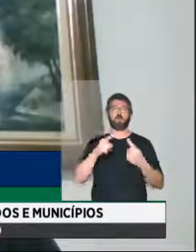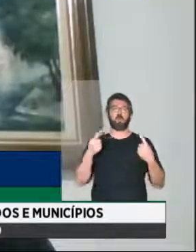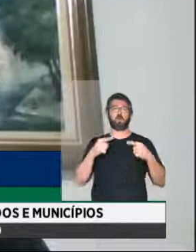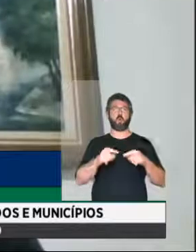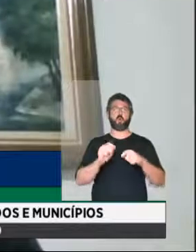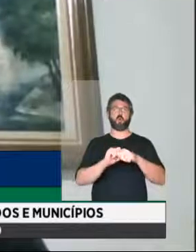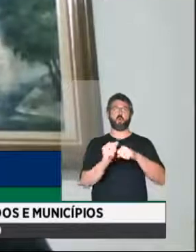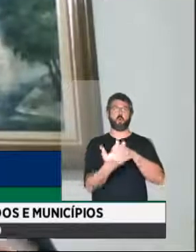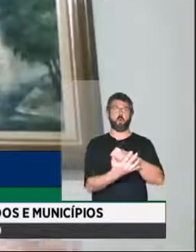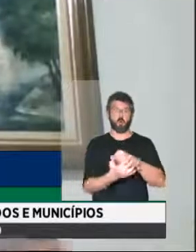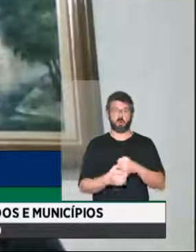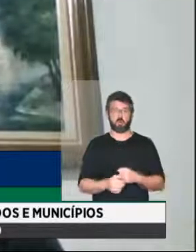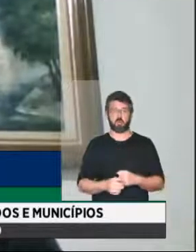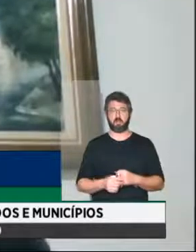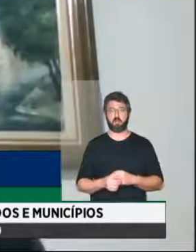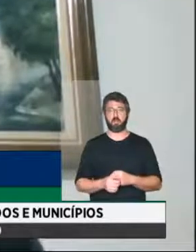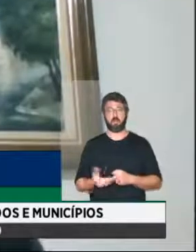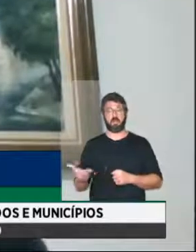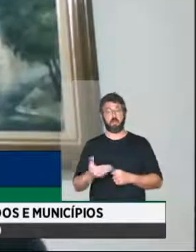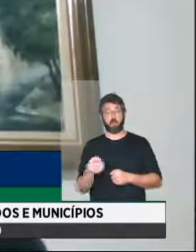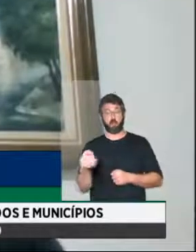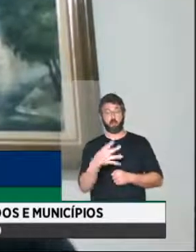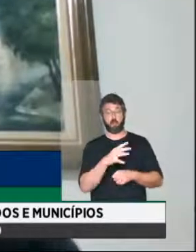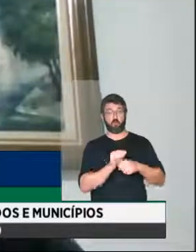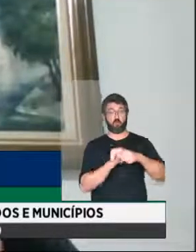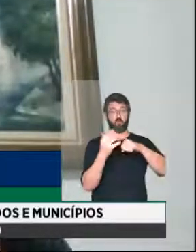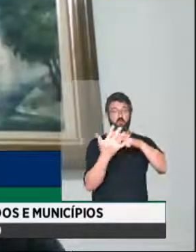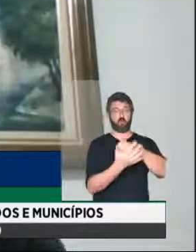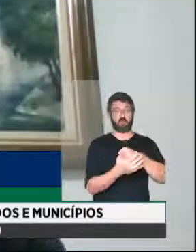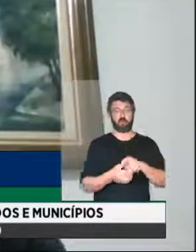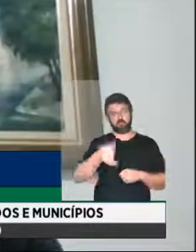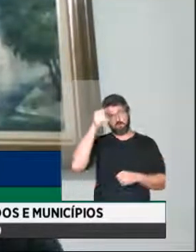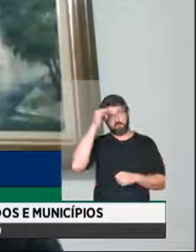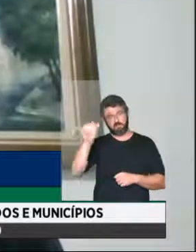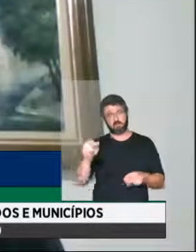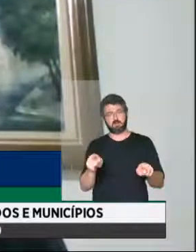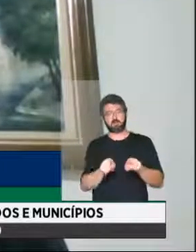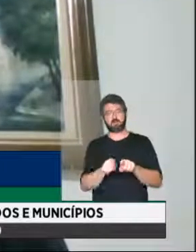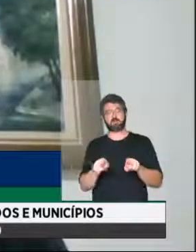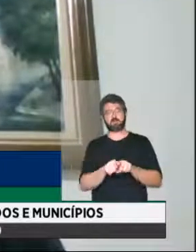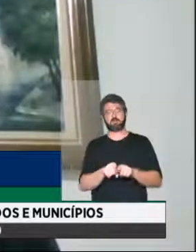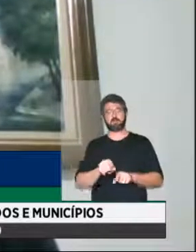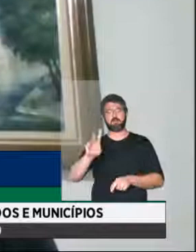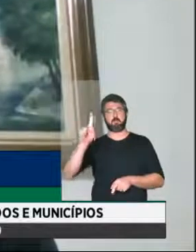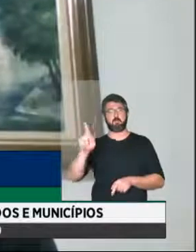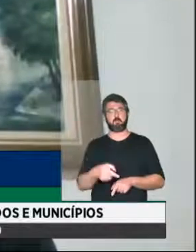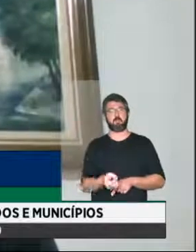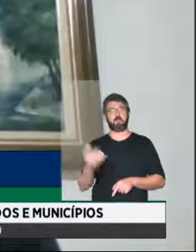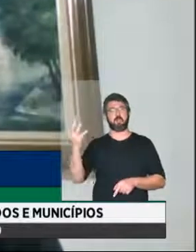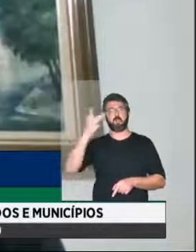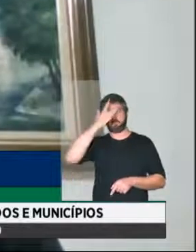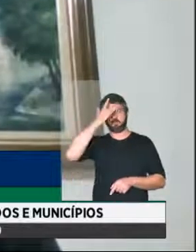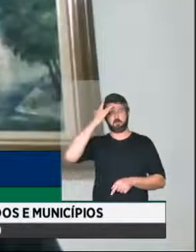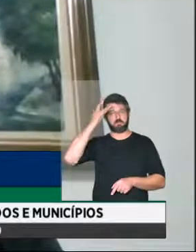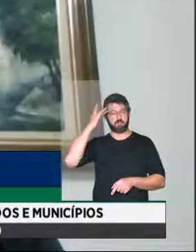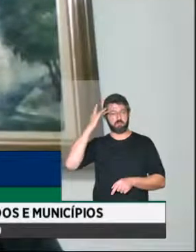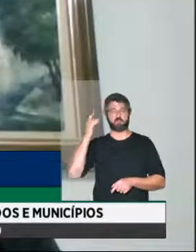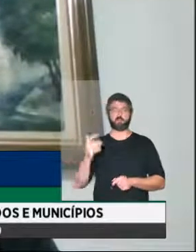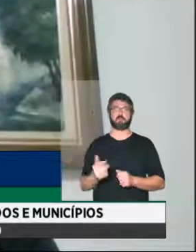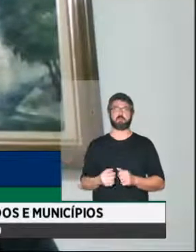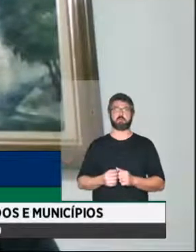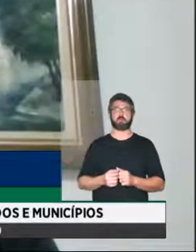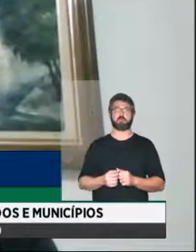o coronavírus, esse novo coronavírus, evitar que milhares e milhares de pessoas